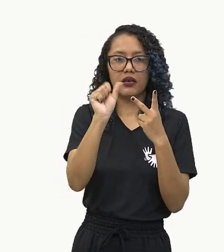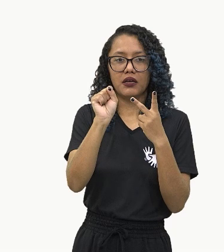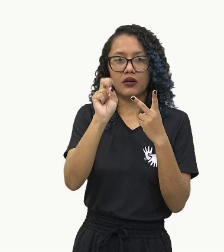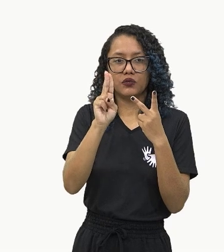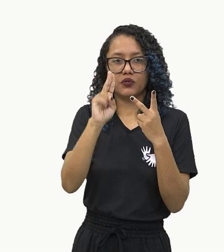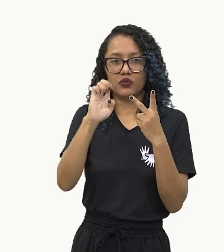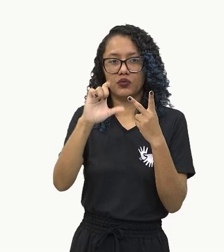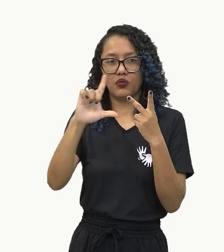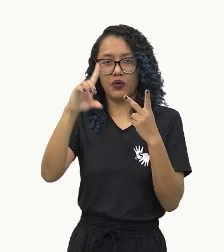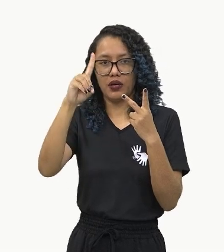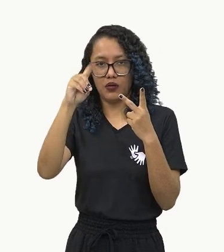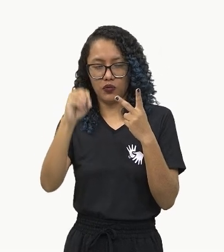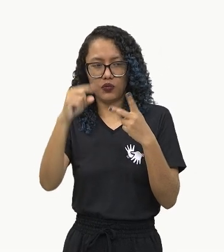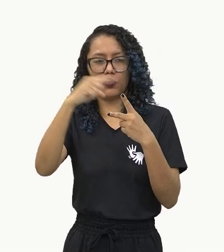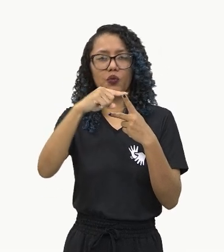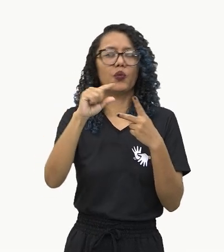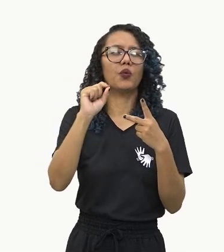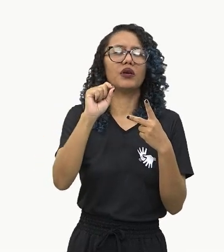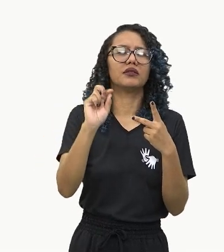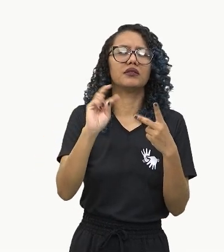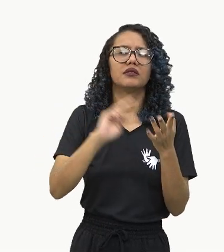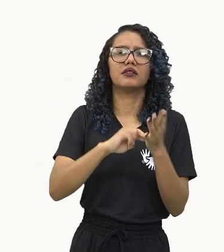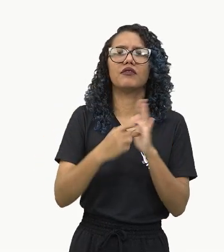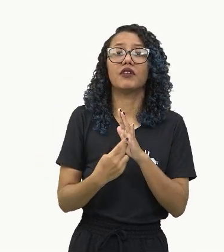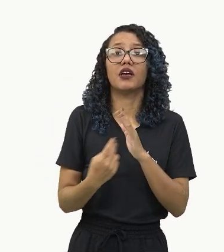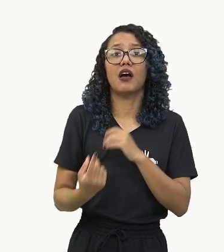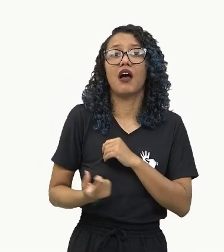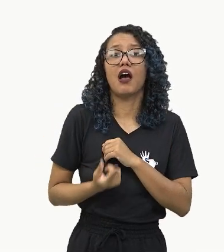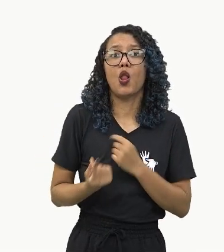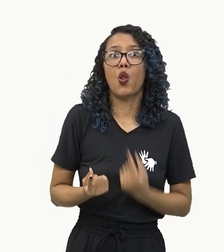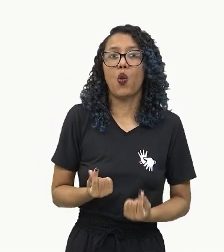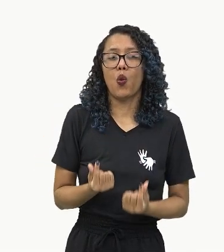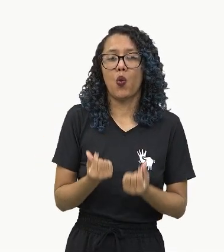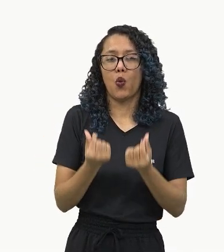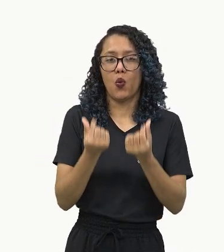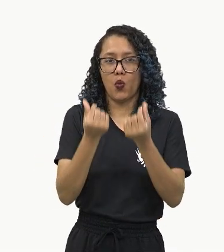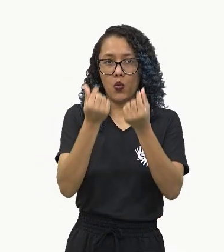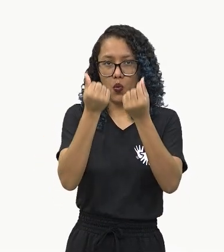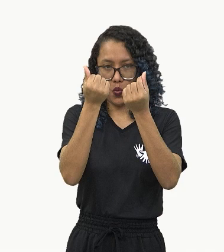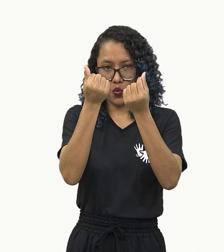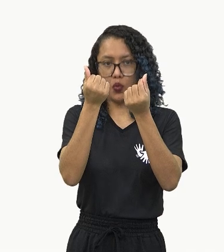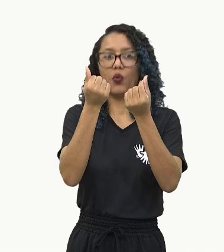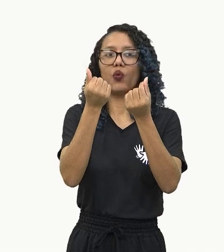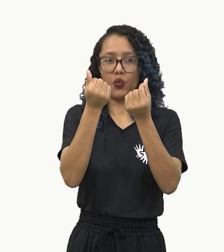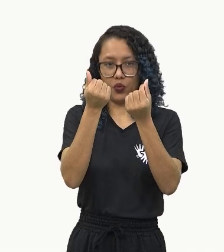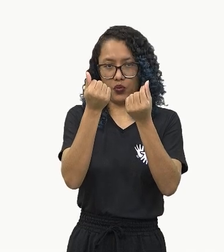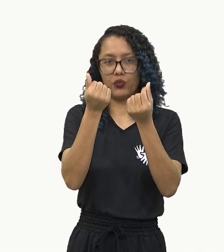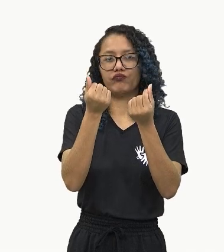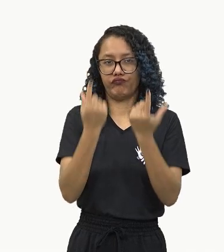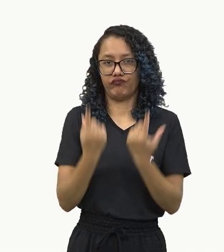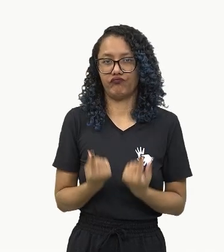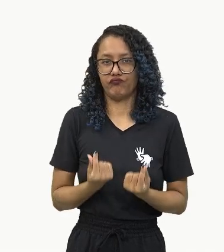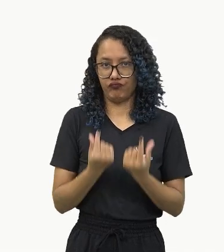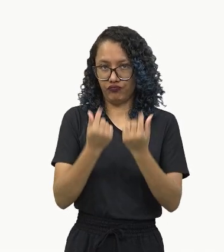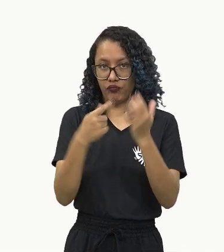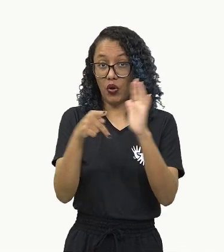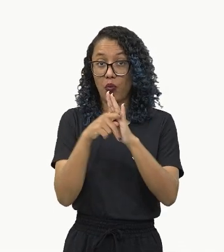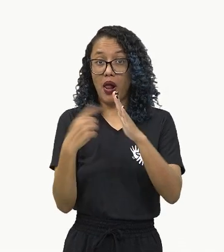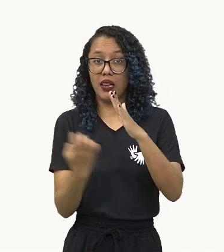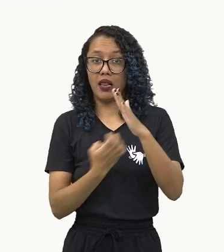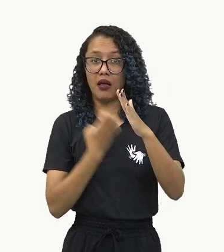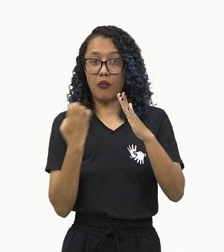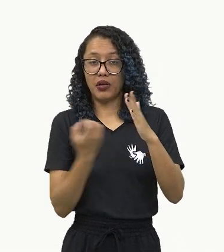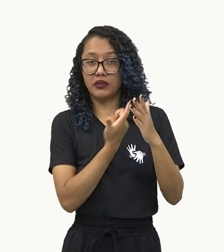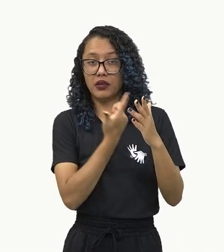para lucro. É até um falso amigo, né? Não é o que nós pensamos. Ganâncias são lucros da empresa. E depois nós